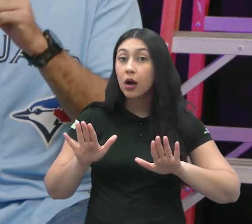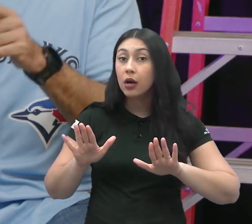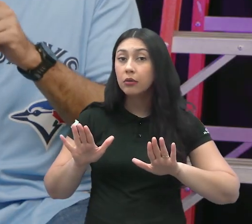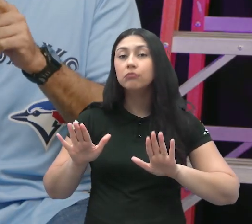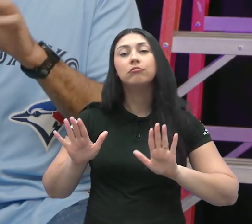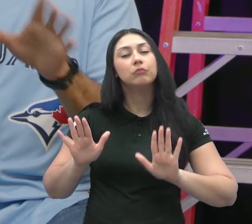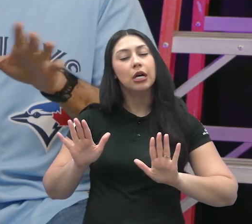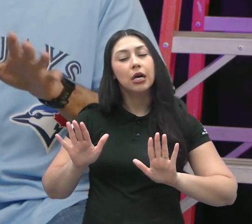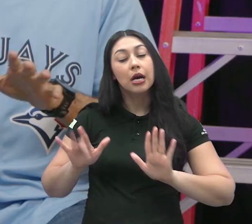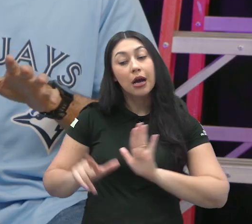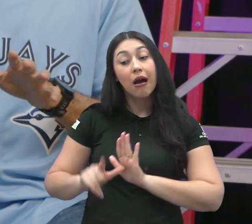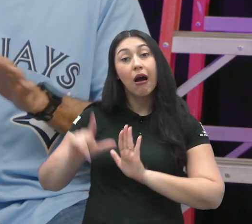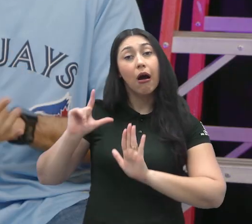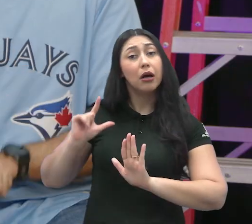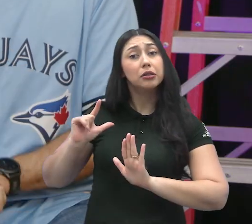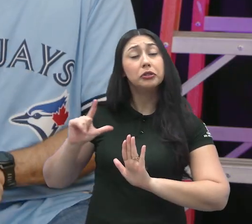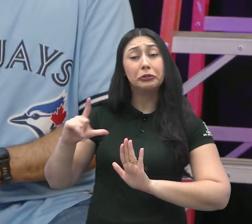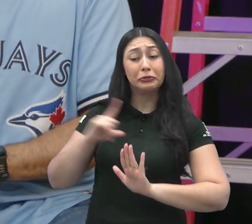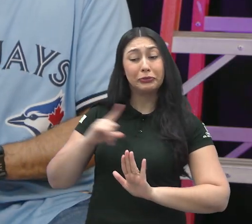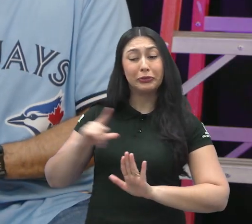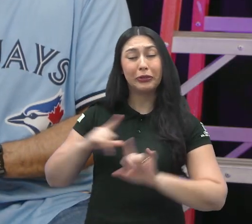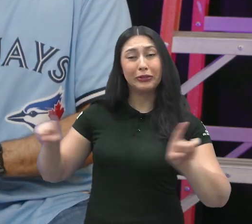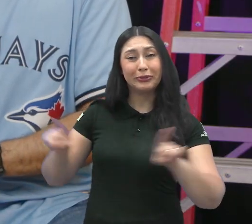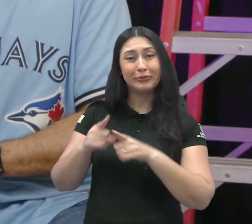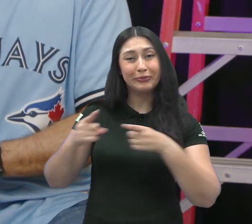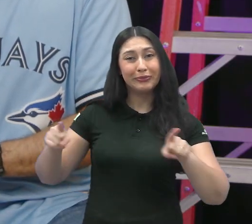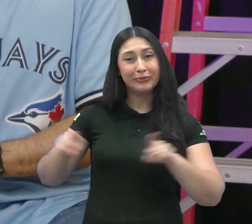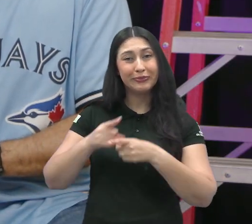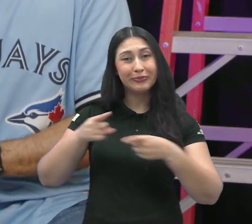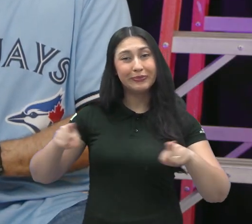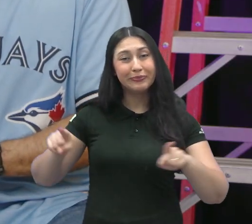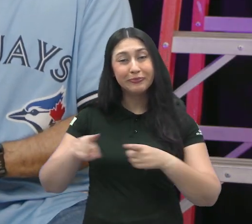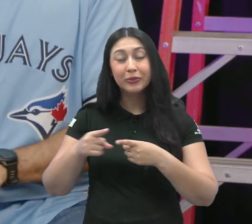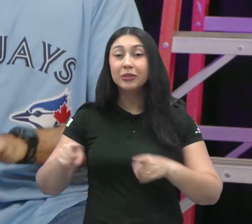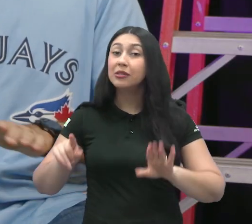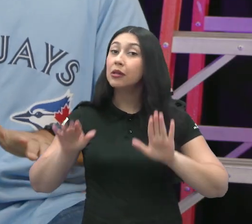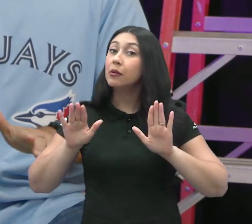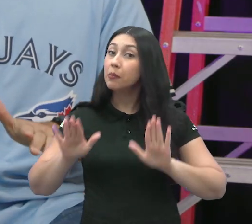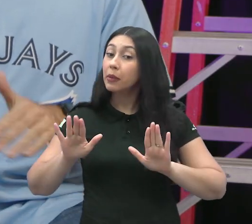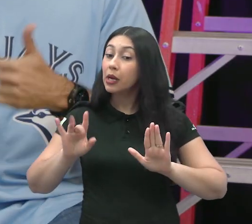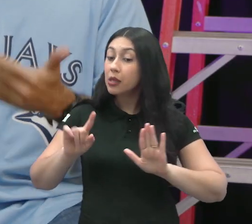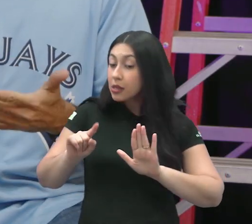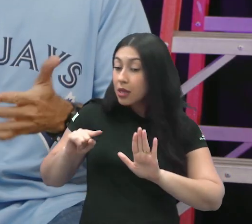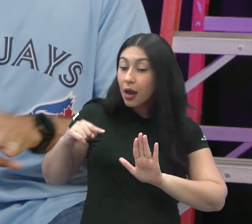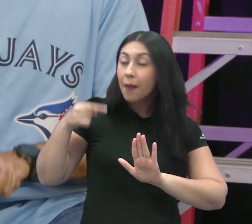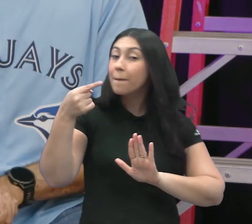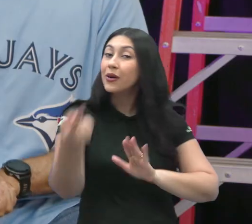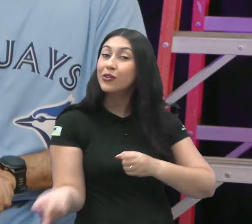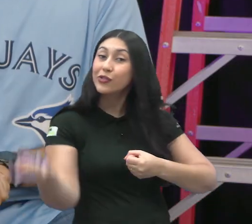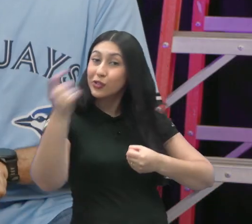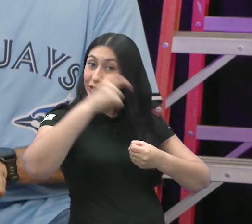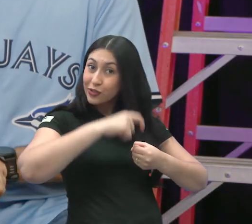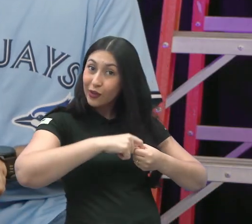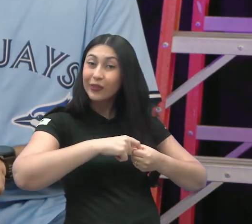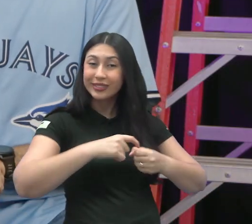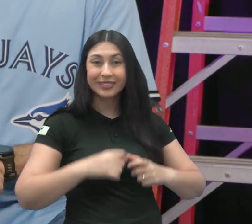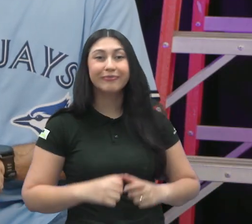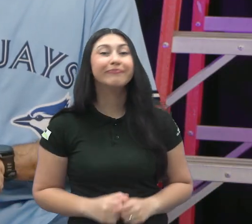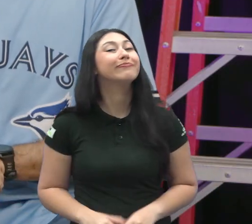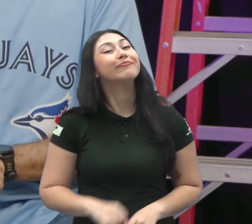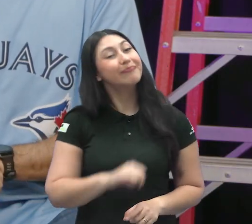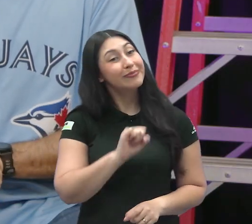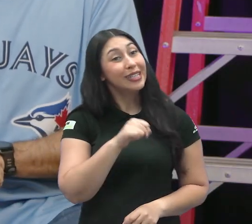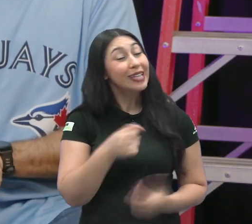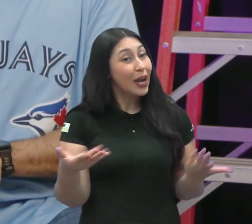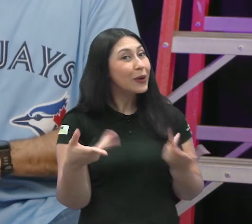né, nessa pausa, a gente vai ouvir um pouquinho da música da Maísa e no próximo bloco a gente volta mais com Conexão Cultura. Né? É isso aí,